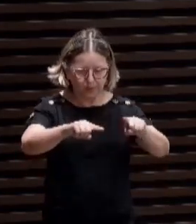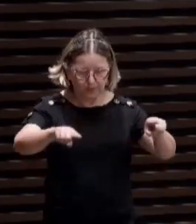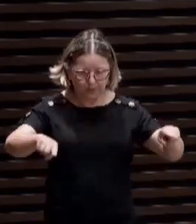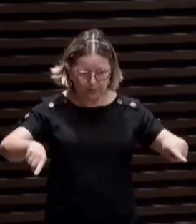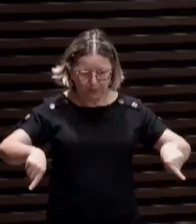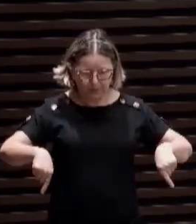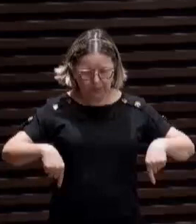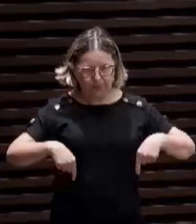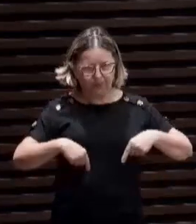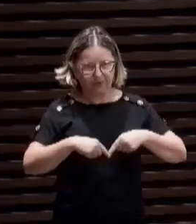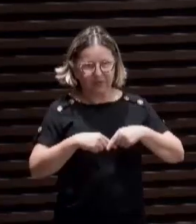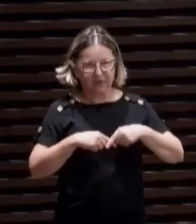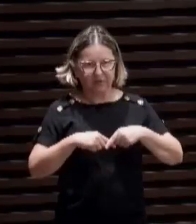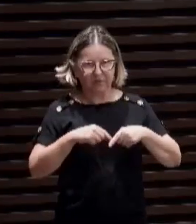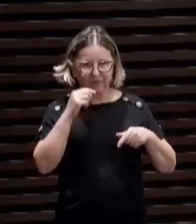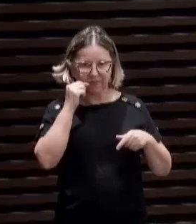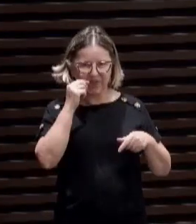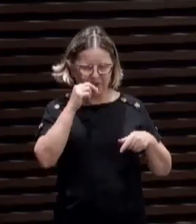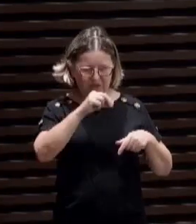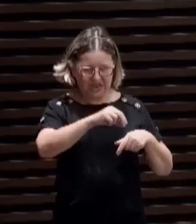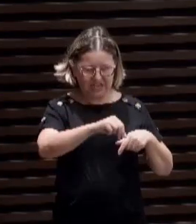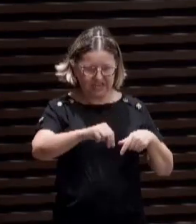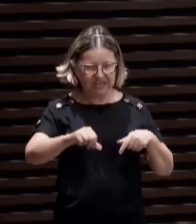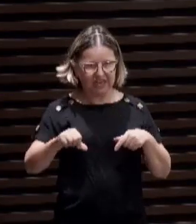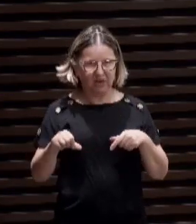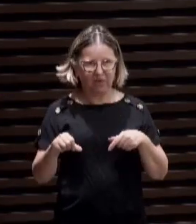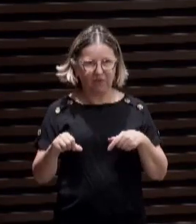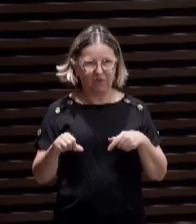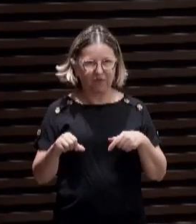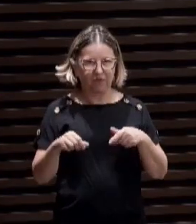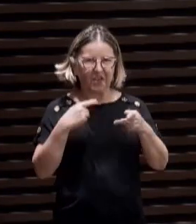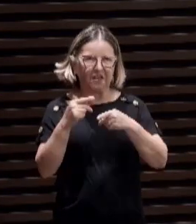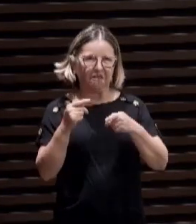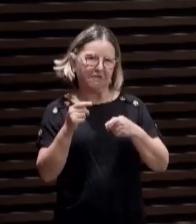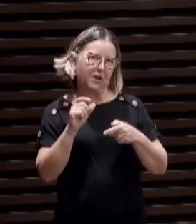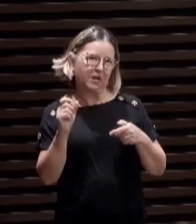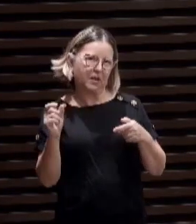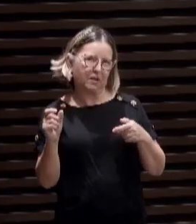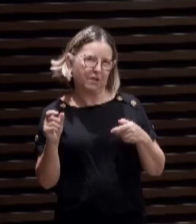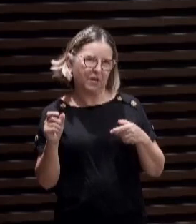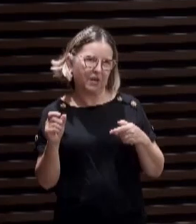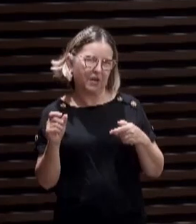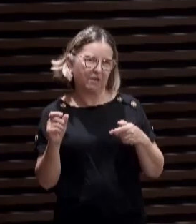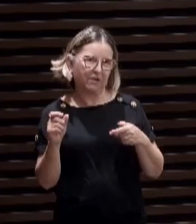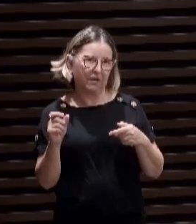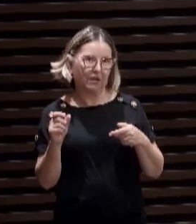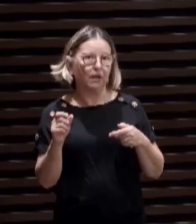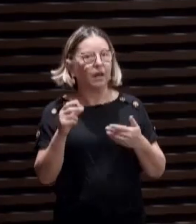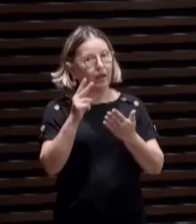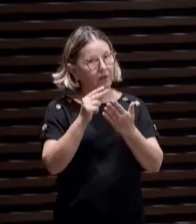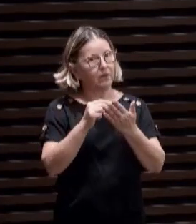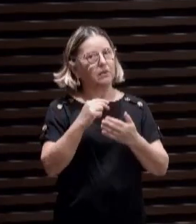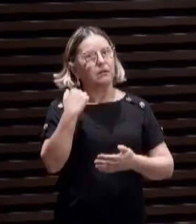fizeram jogando sal, fazendo umas palavras ali. Um desenho que cativa, bonito,